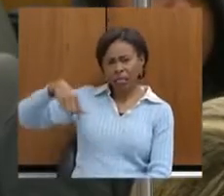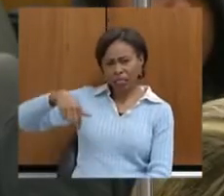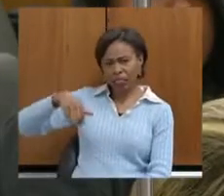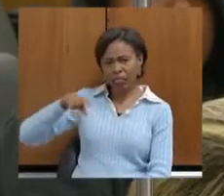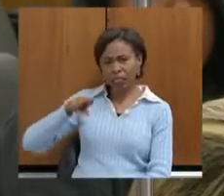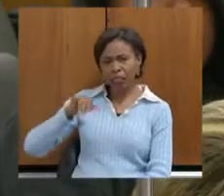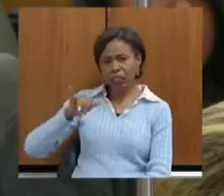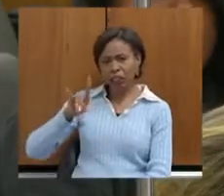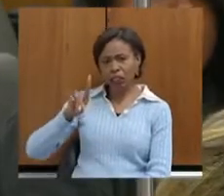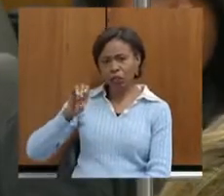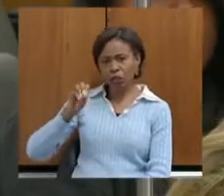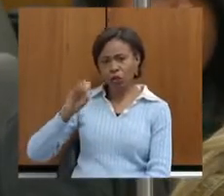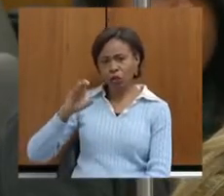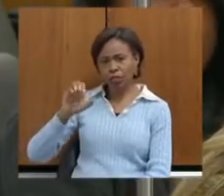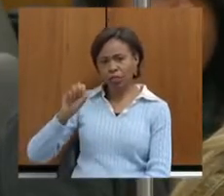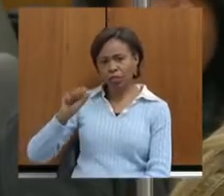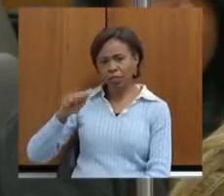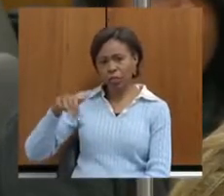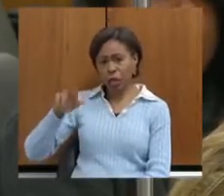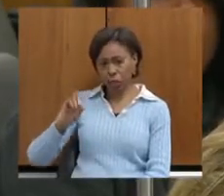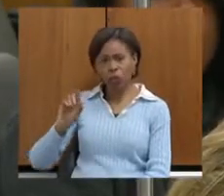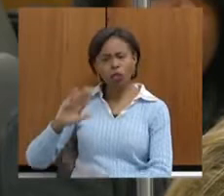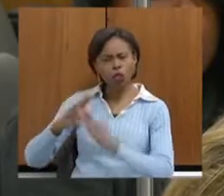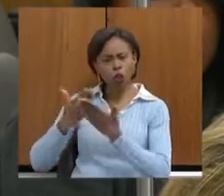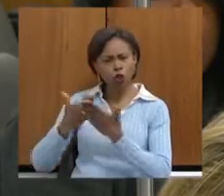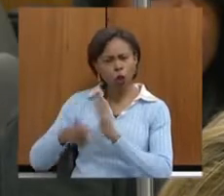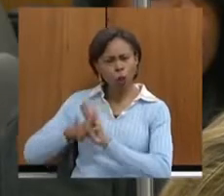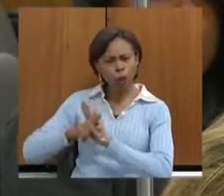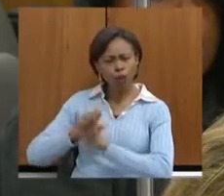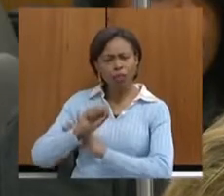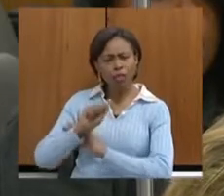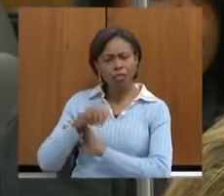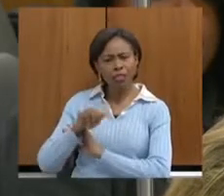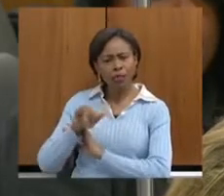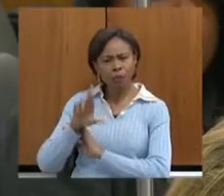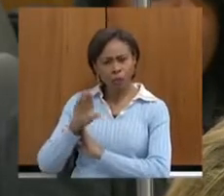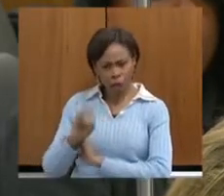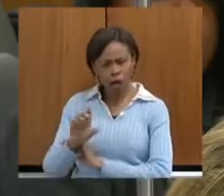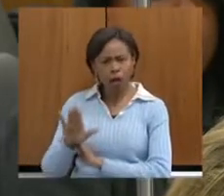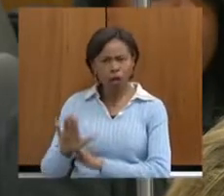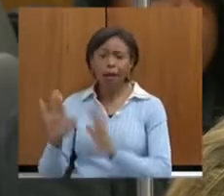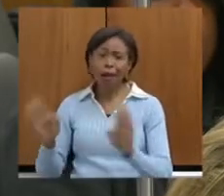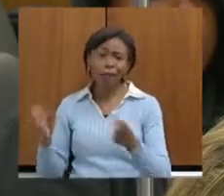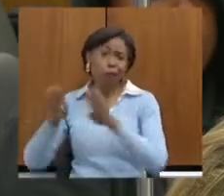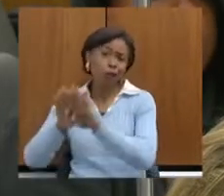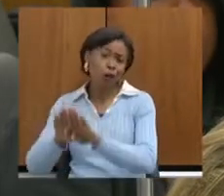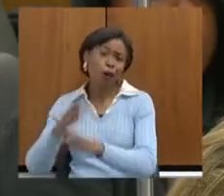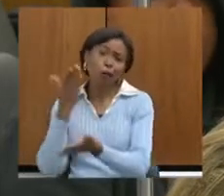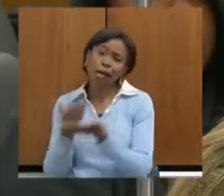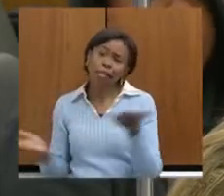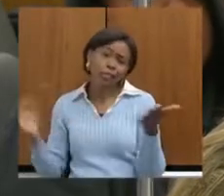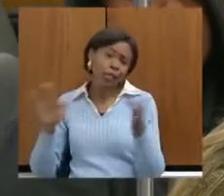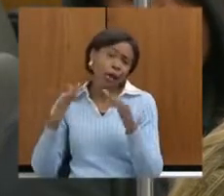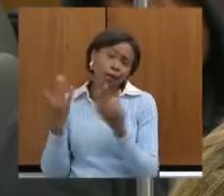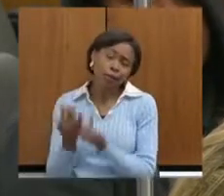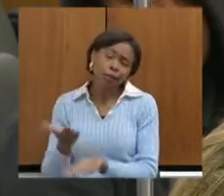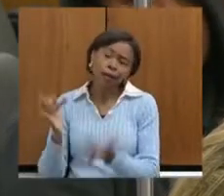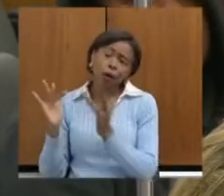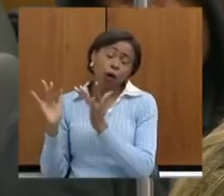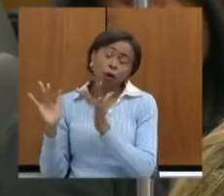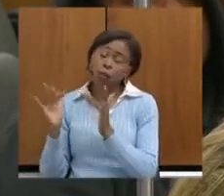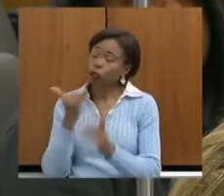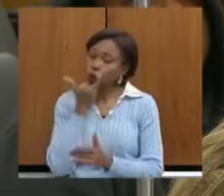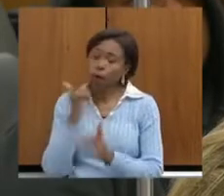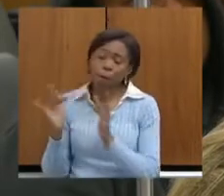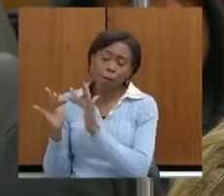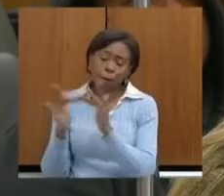pela Samarco e ela teve que fechar e nesse eu perdi contato com todo mundo perdi escola perdi tudo e